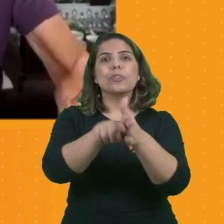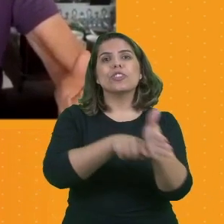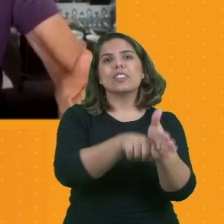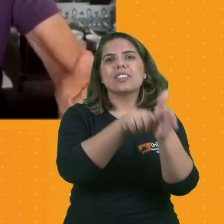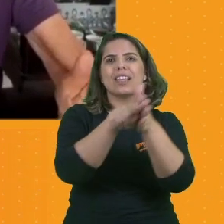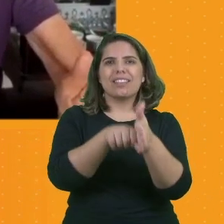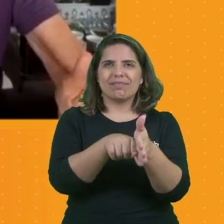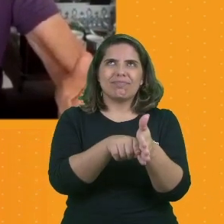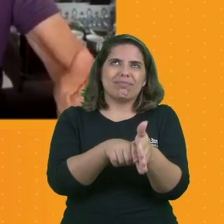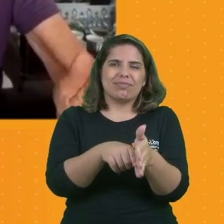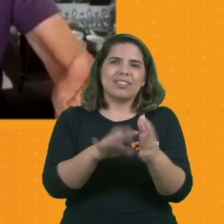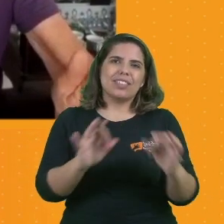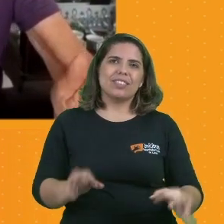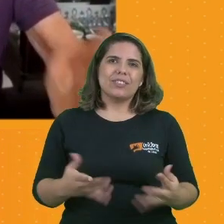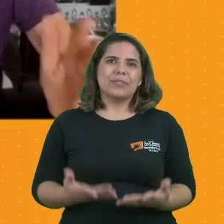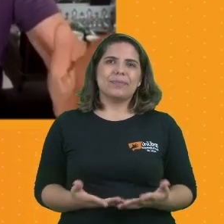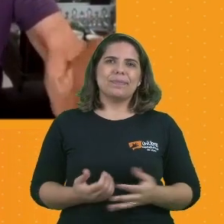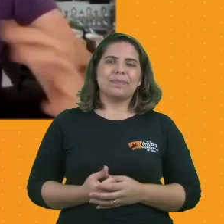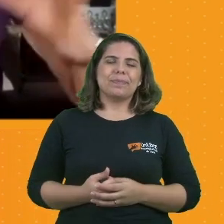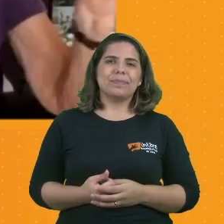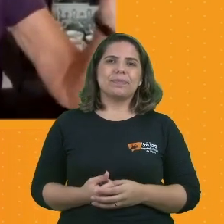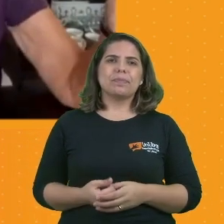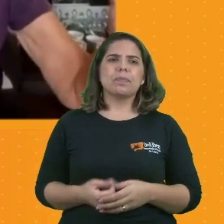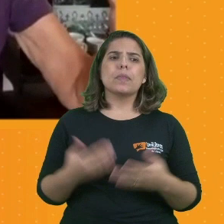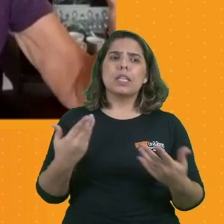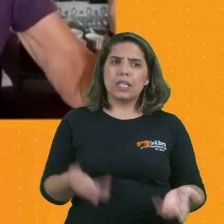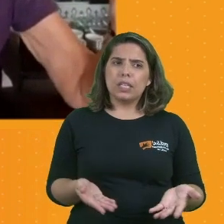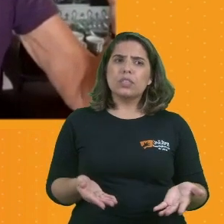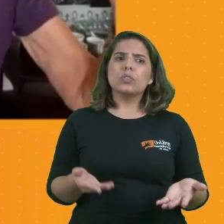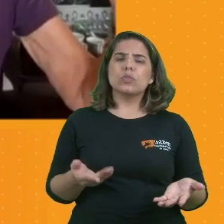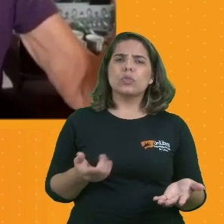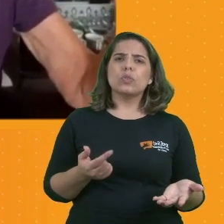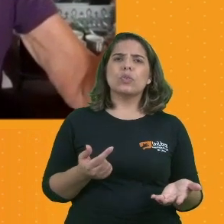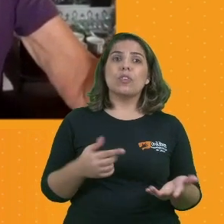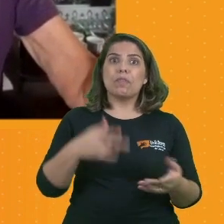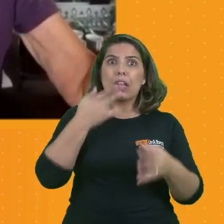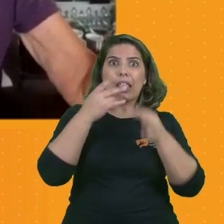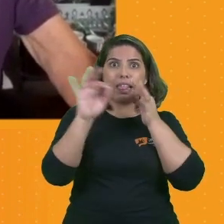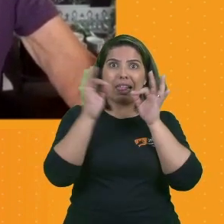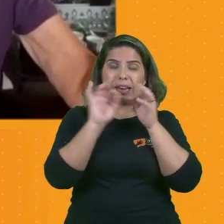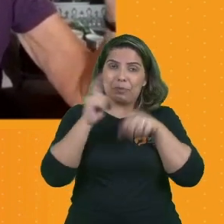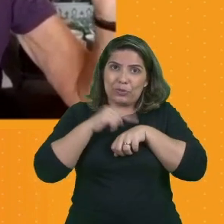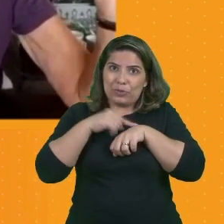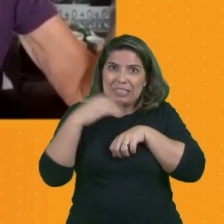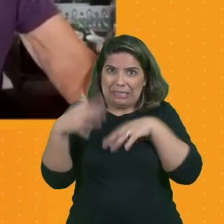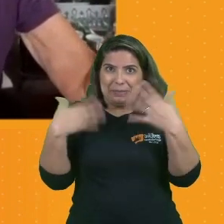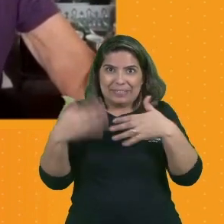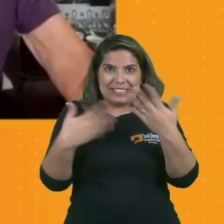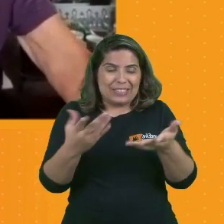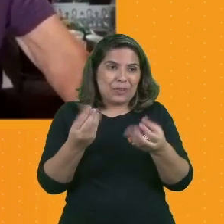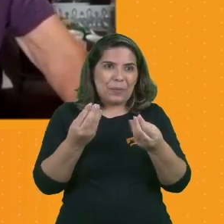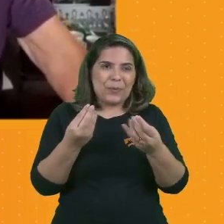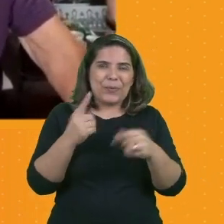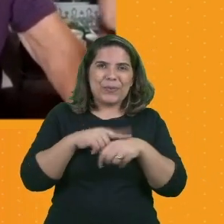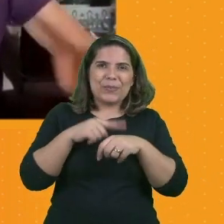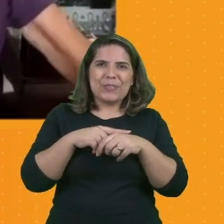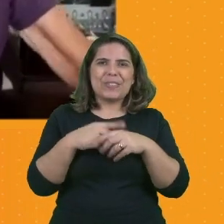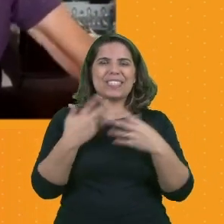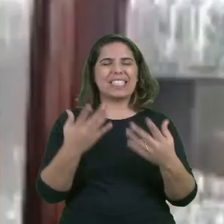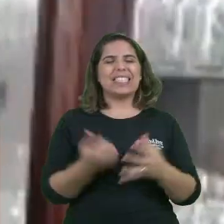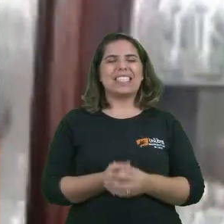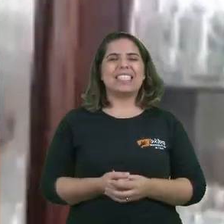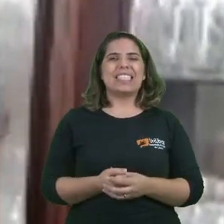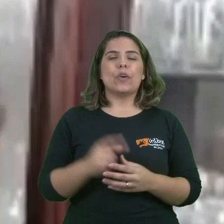no pingo doce então isso não sou de insistir muito não está muito nosso Pensa a gente agora experiência dos nossos cursos